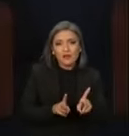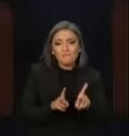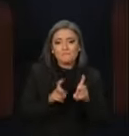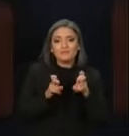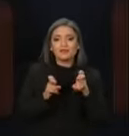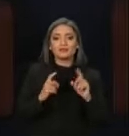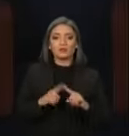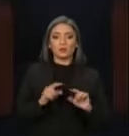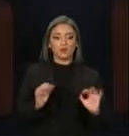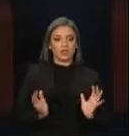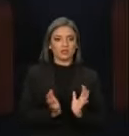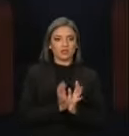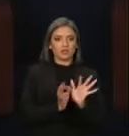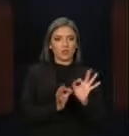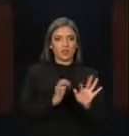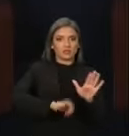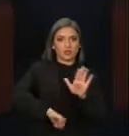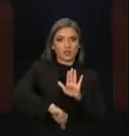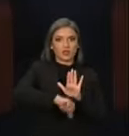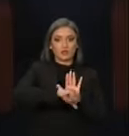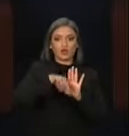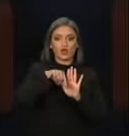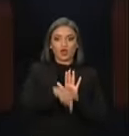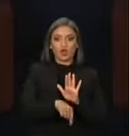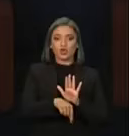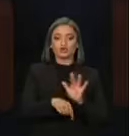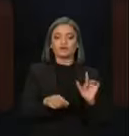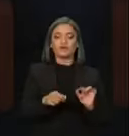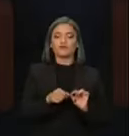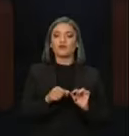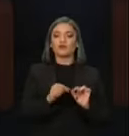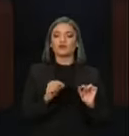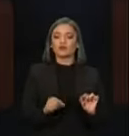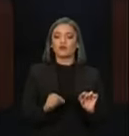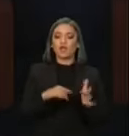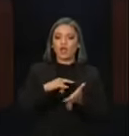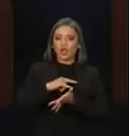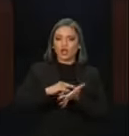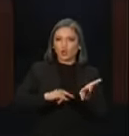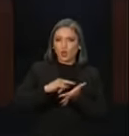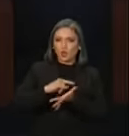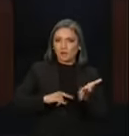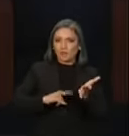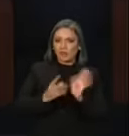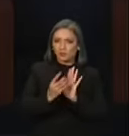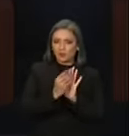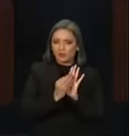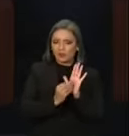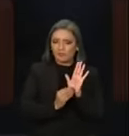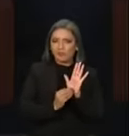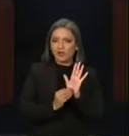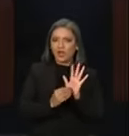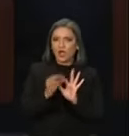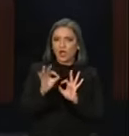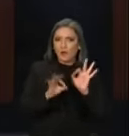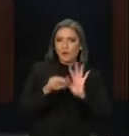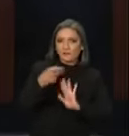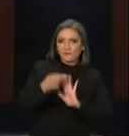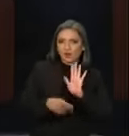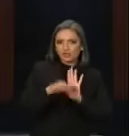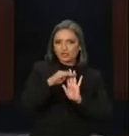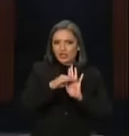que a organização criminosa descer ao cuidado de documentar o seu próprio projeto de